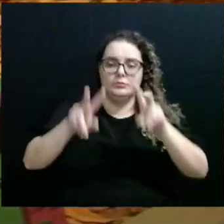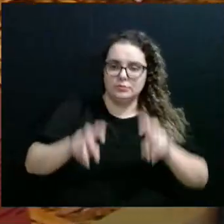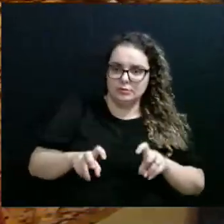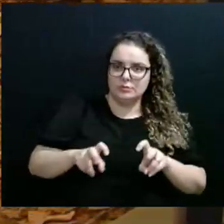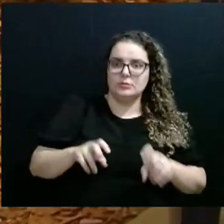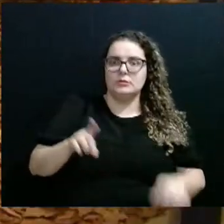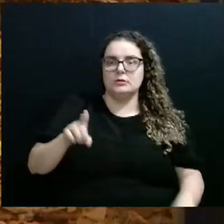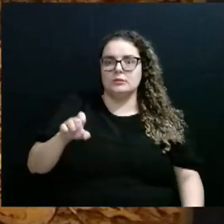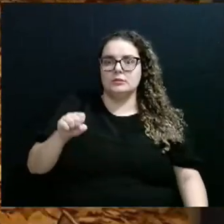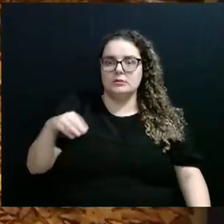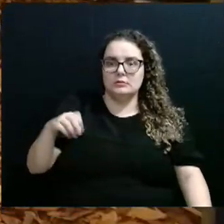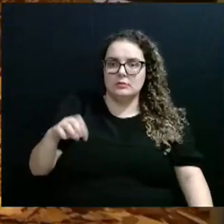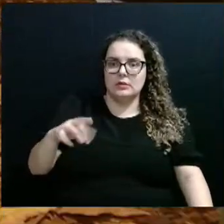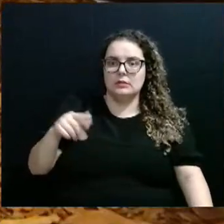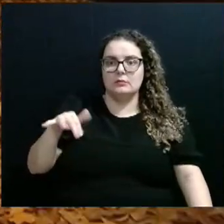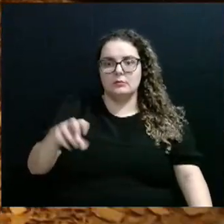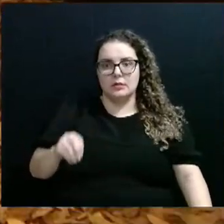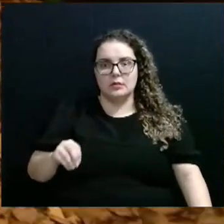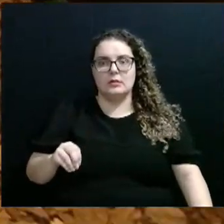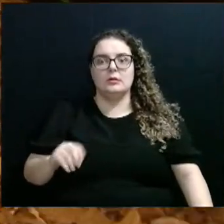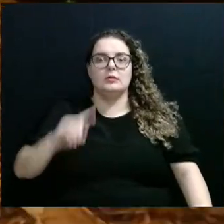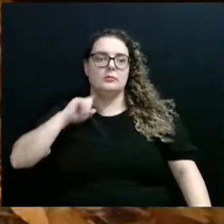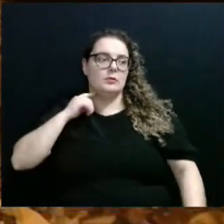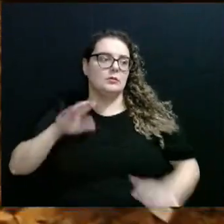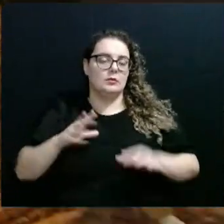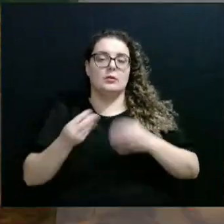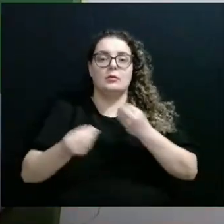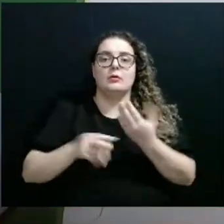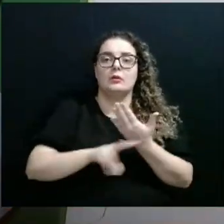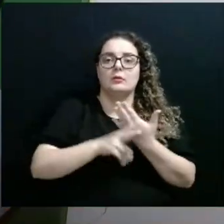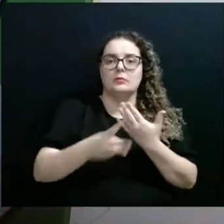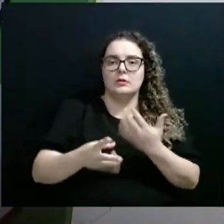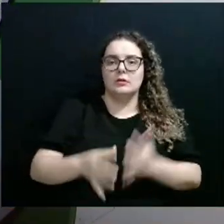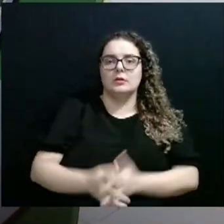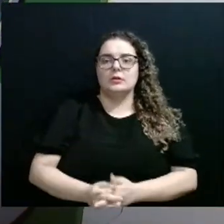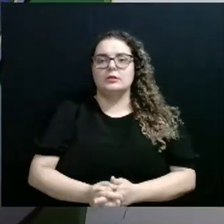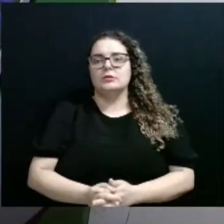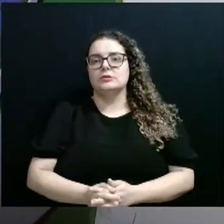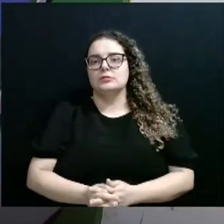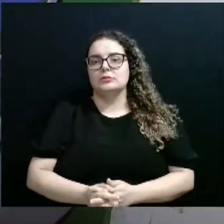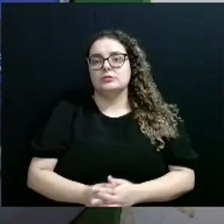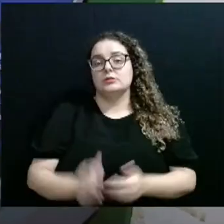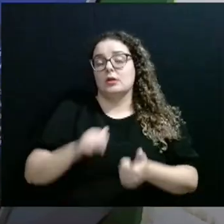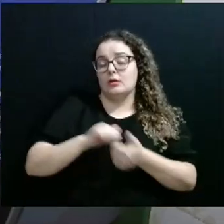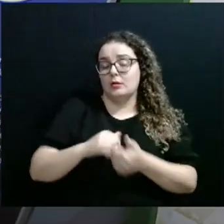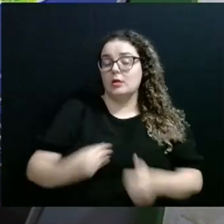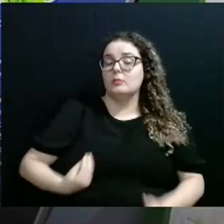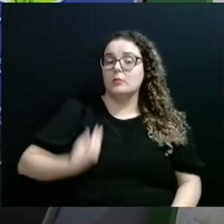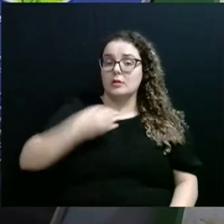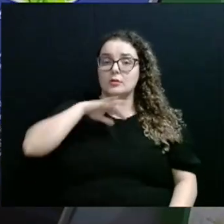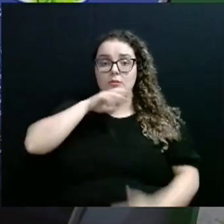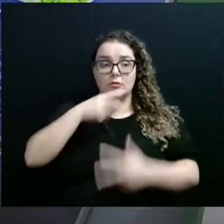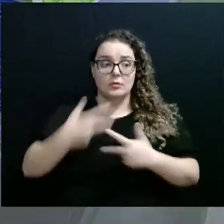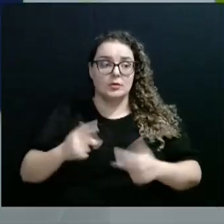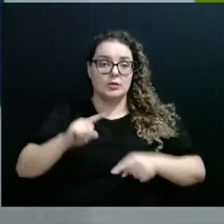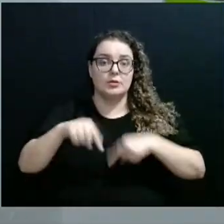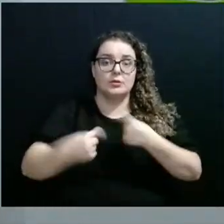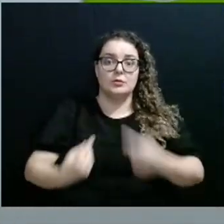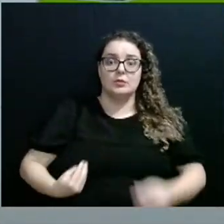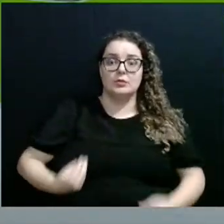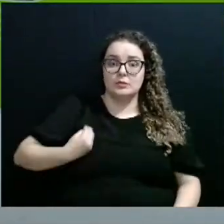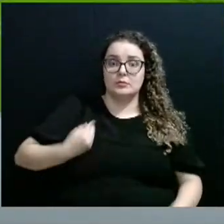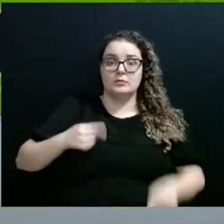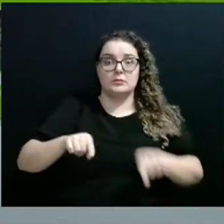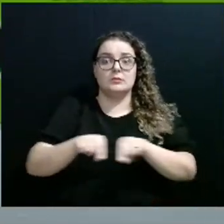sobre poluição, como que elas acabam interferindo na qualidade de vida dos animais e dos outros seres vivos também.